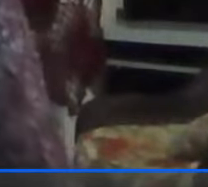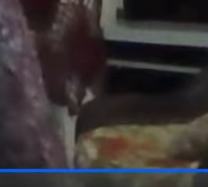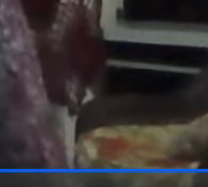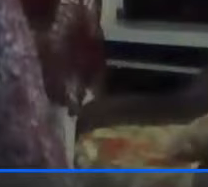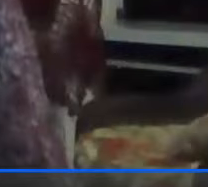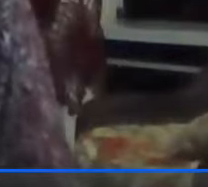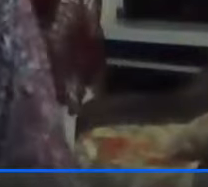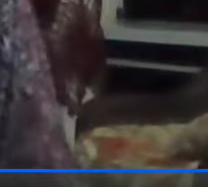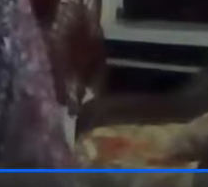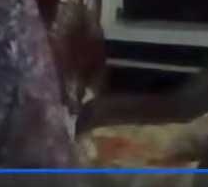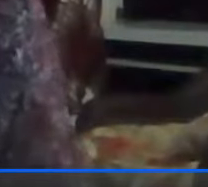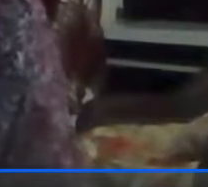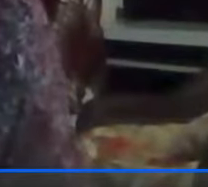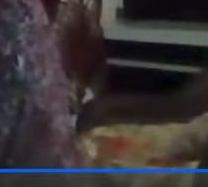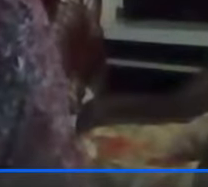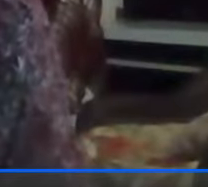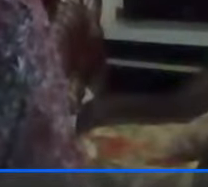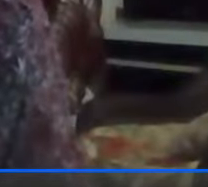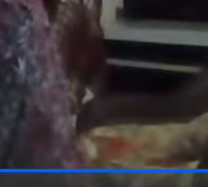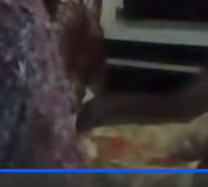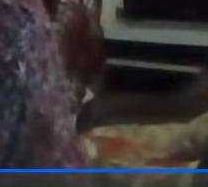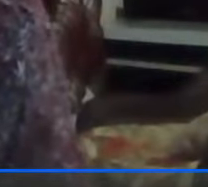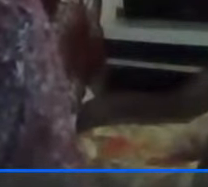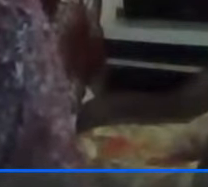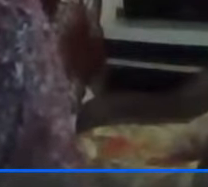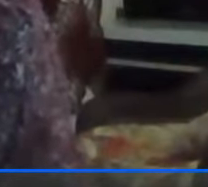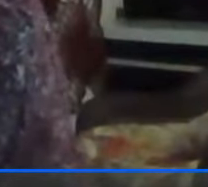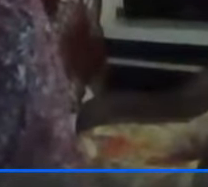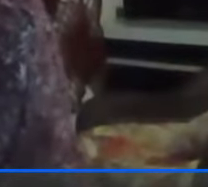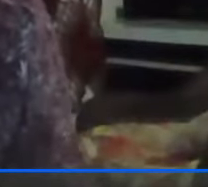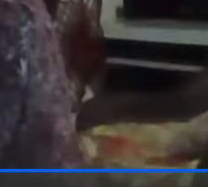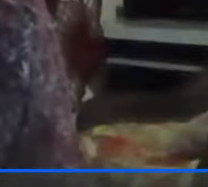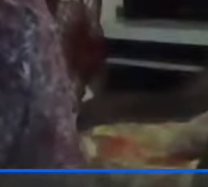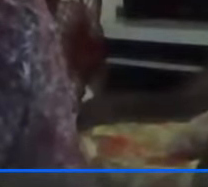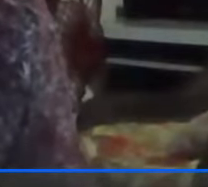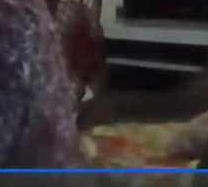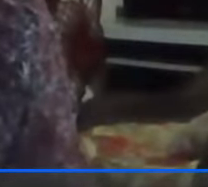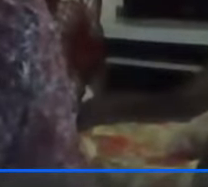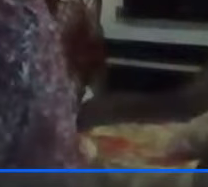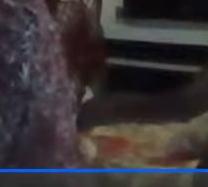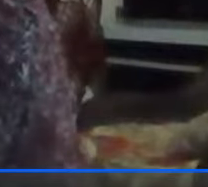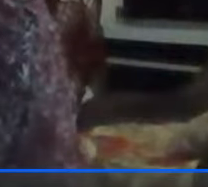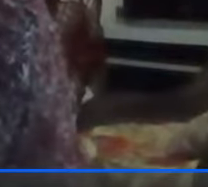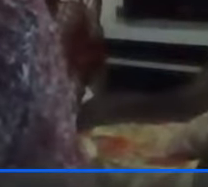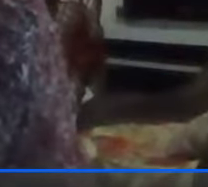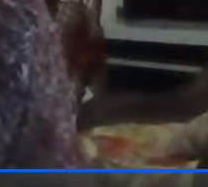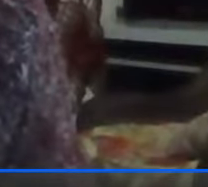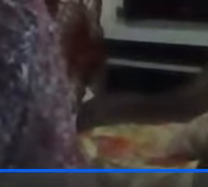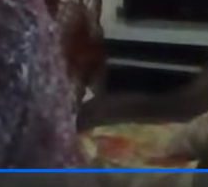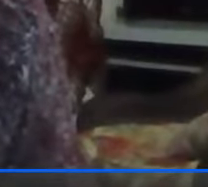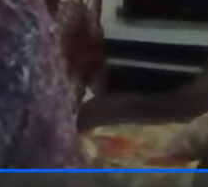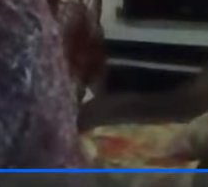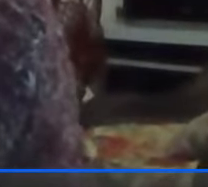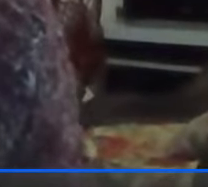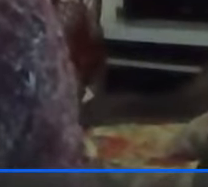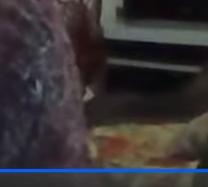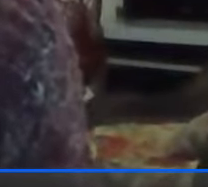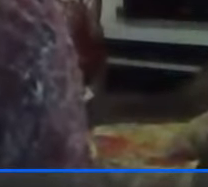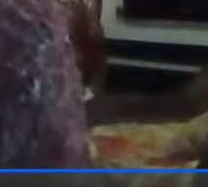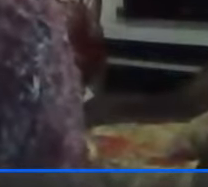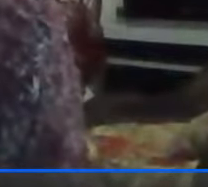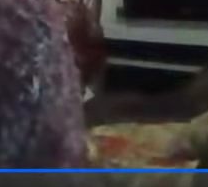trabalho. Eu queria ainda, como não tem ninguém inscrito, vou pedir para a nossa Aline Colette, defensora pública, se, como é que tá